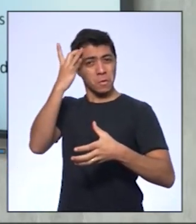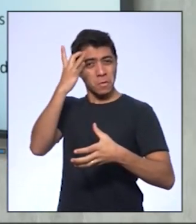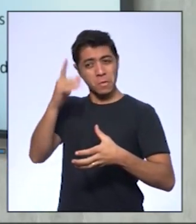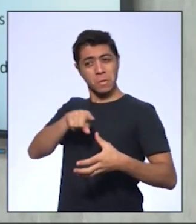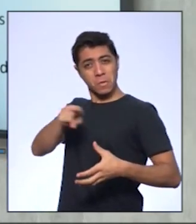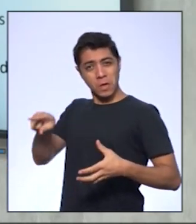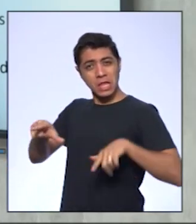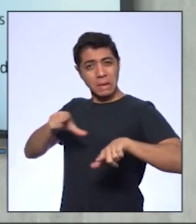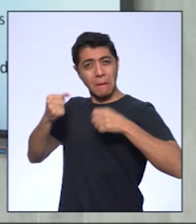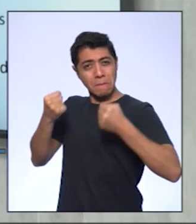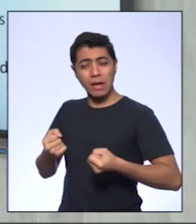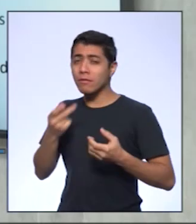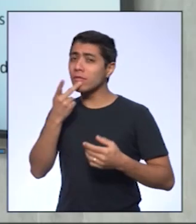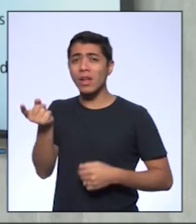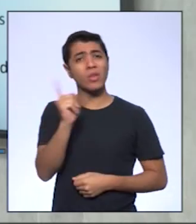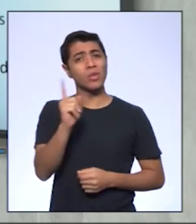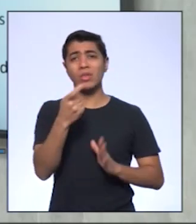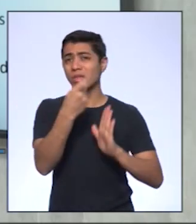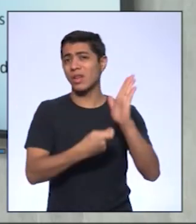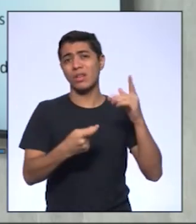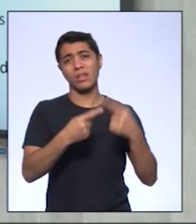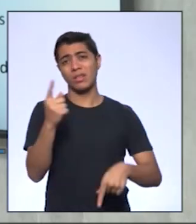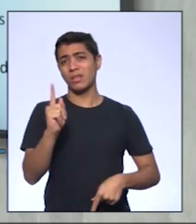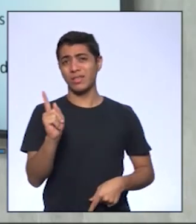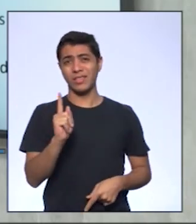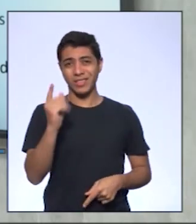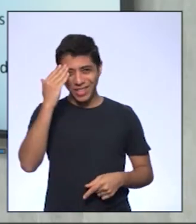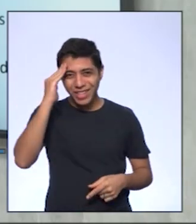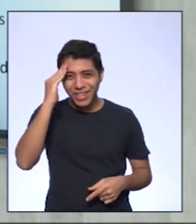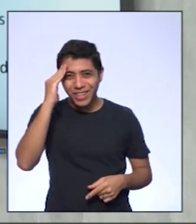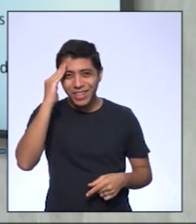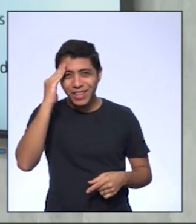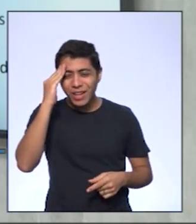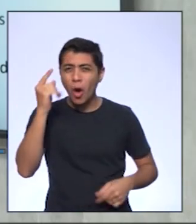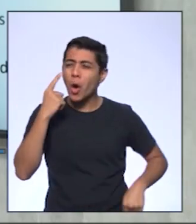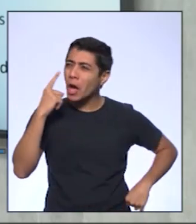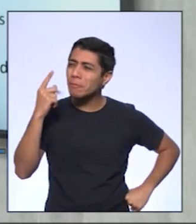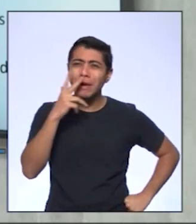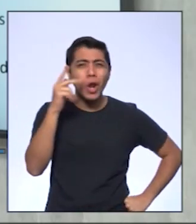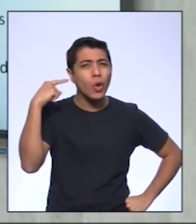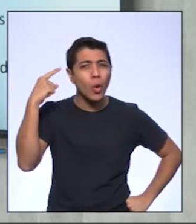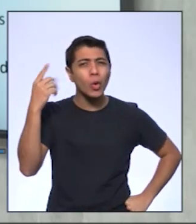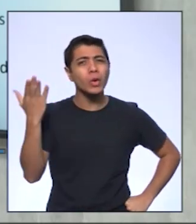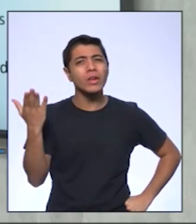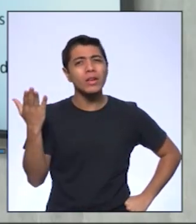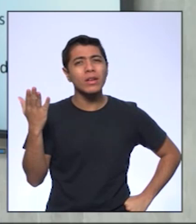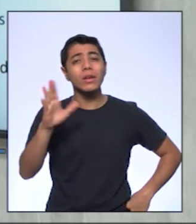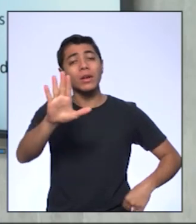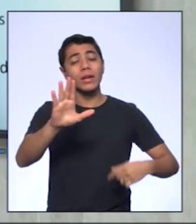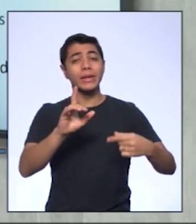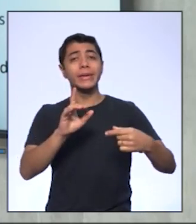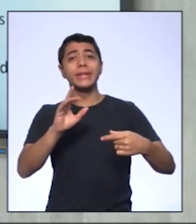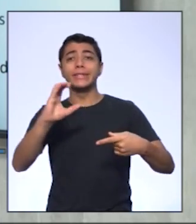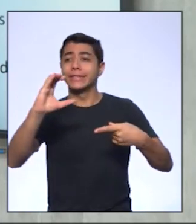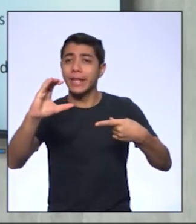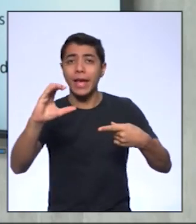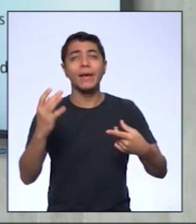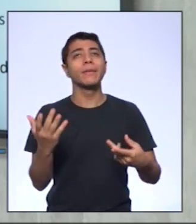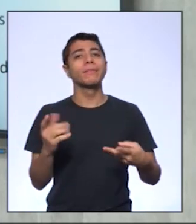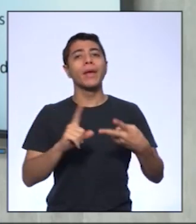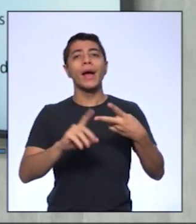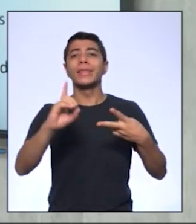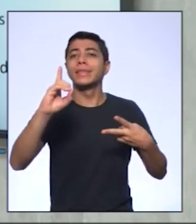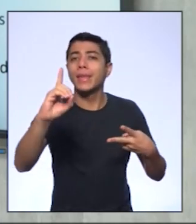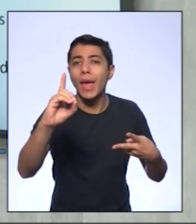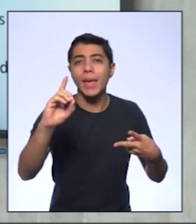texto, percebe, ó, olha que louco. Eu acho que, mano, se pá, a C, a D e a E são coisas certas.